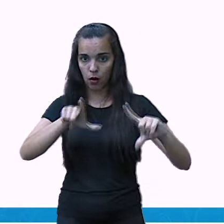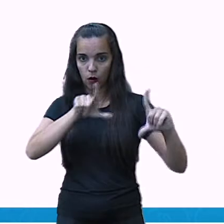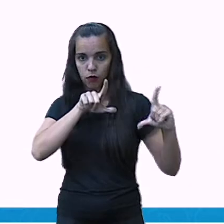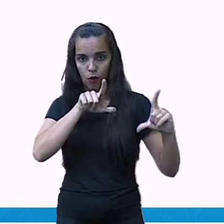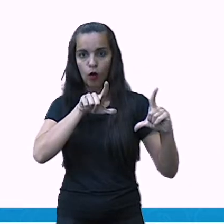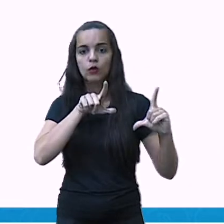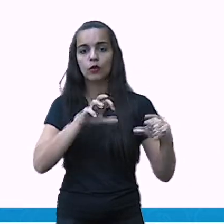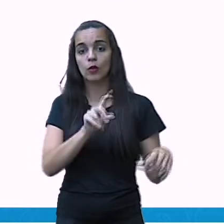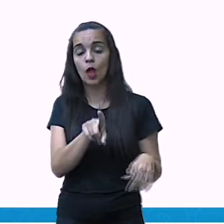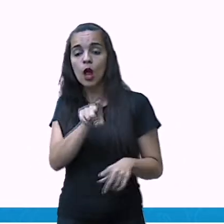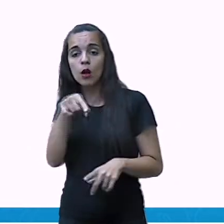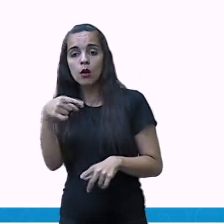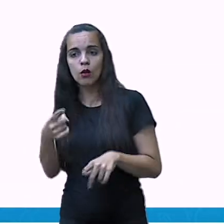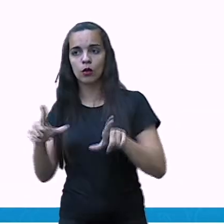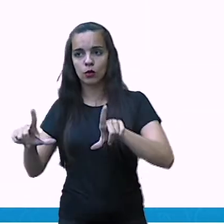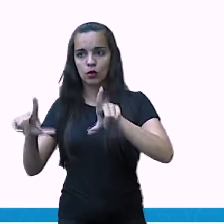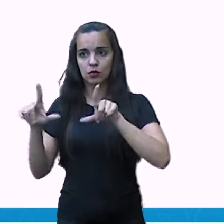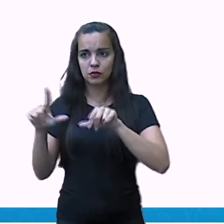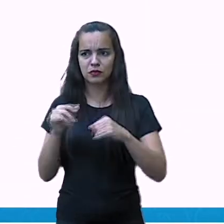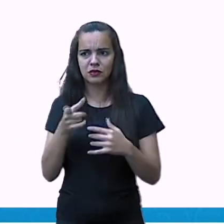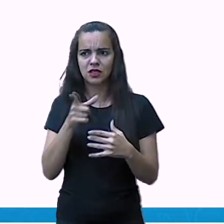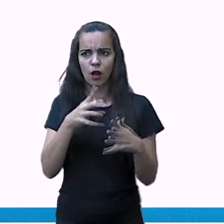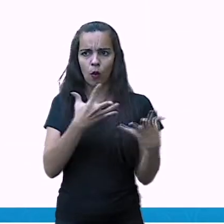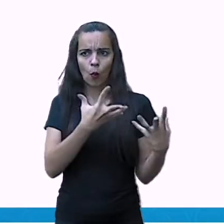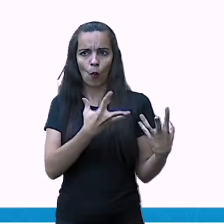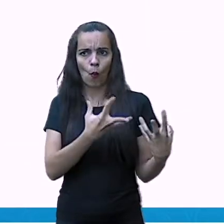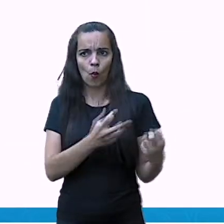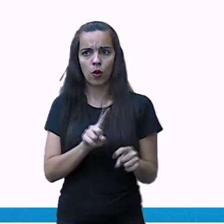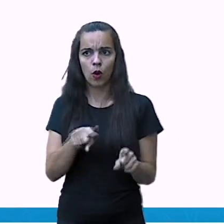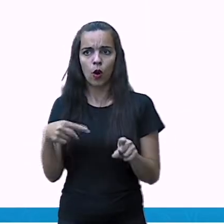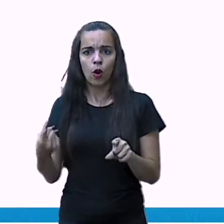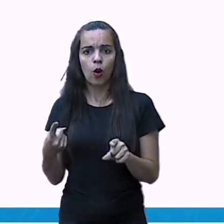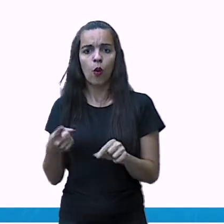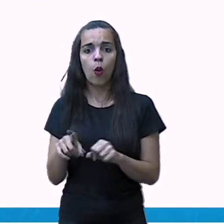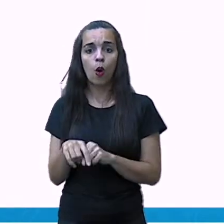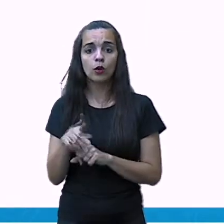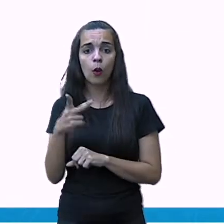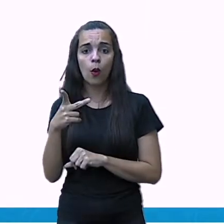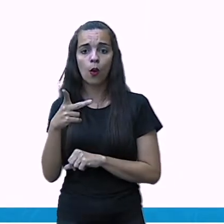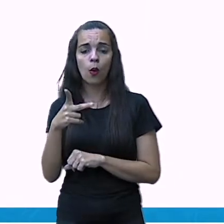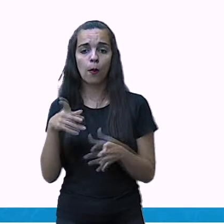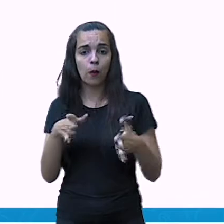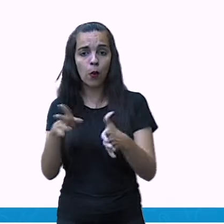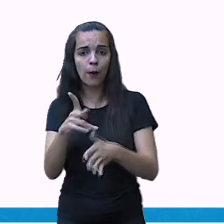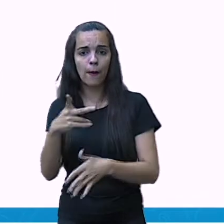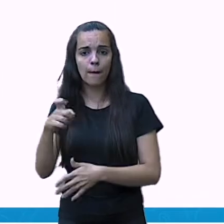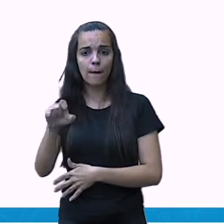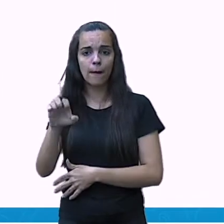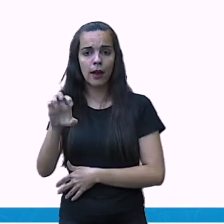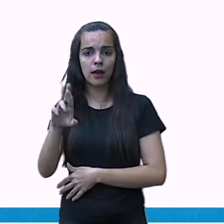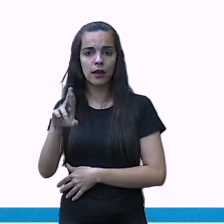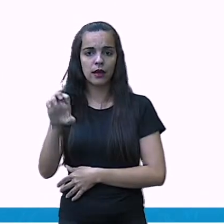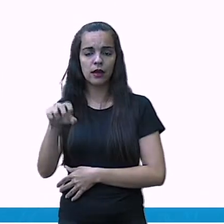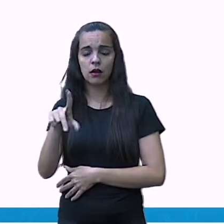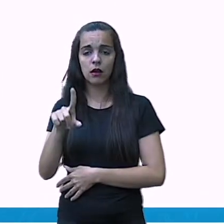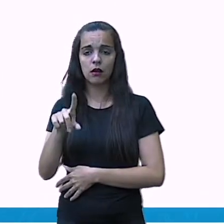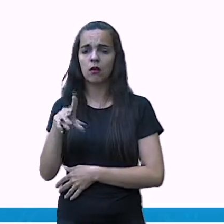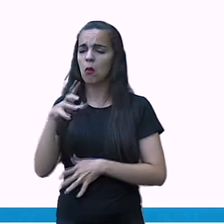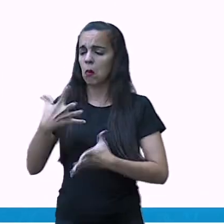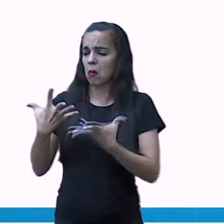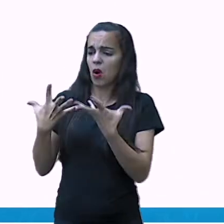já está secando muito, as águas já não estão correndo. Tem pequenas